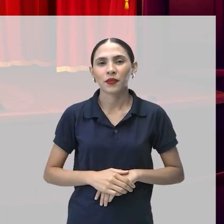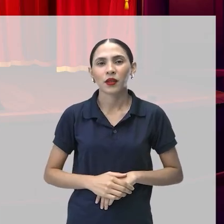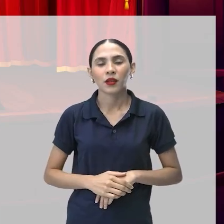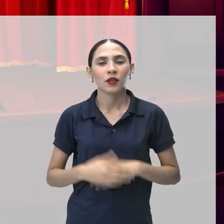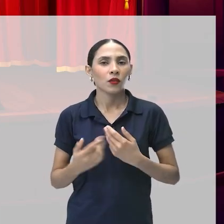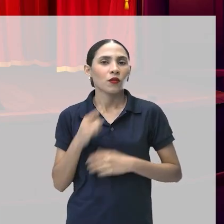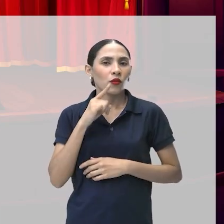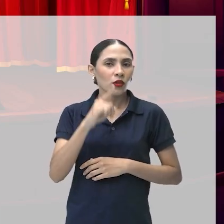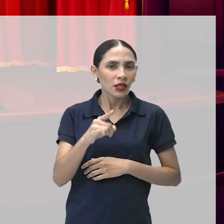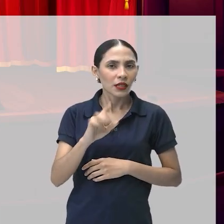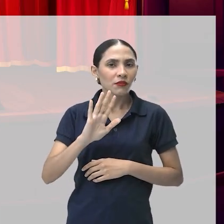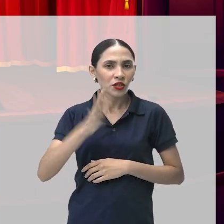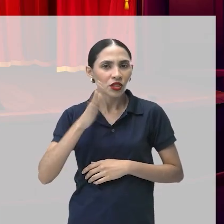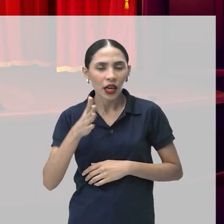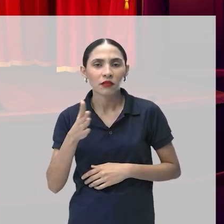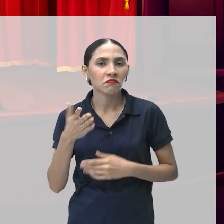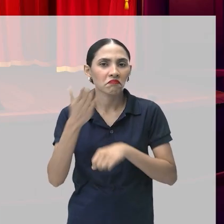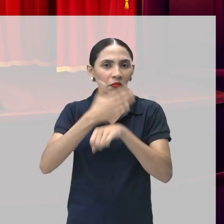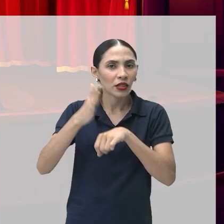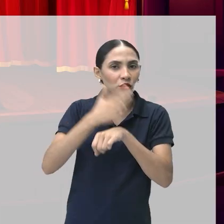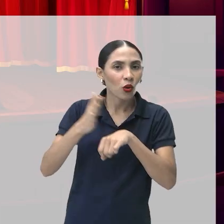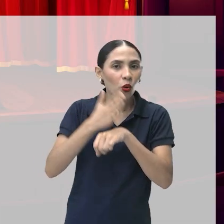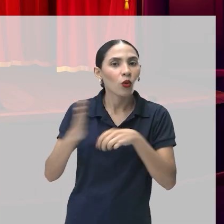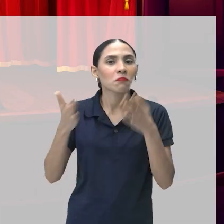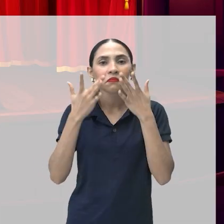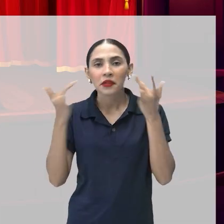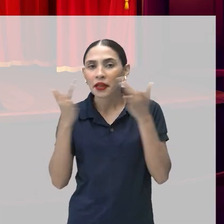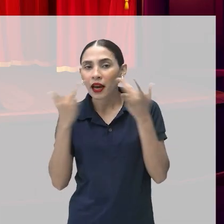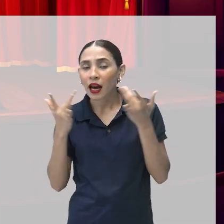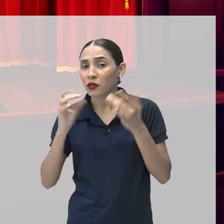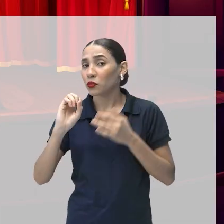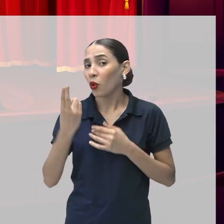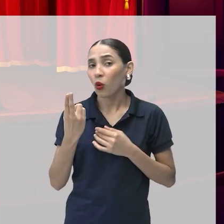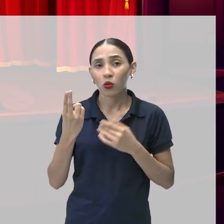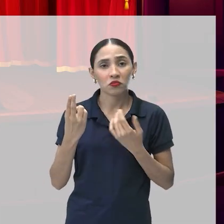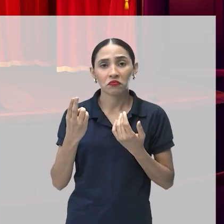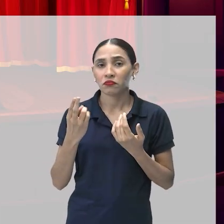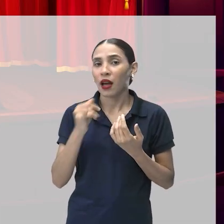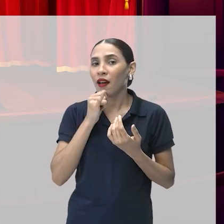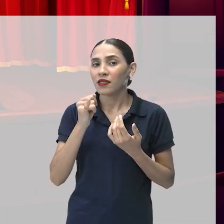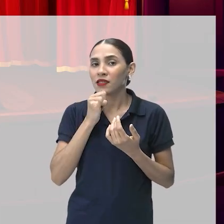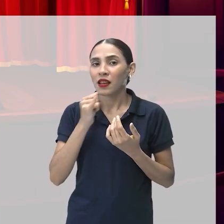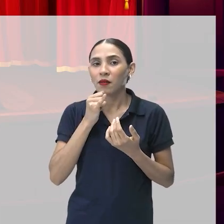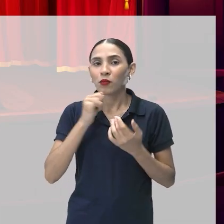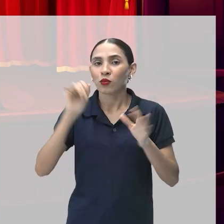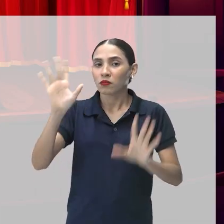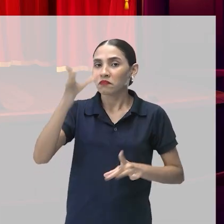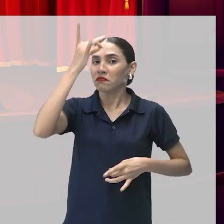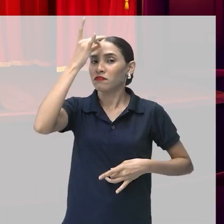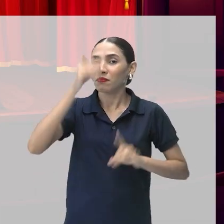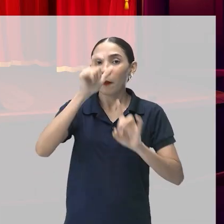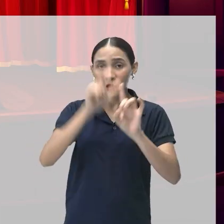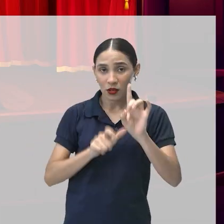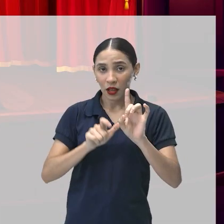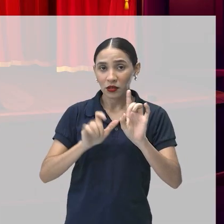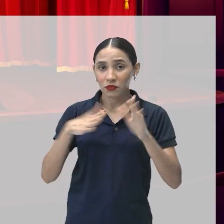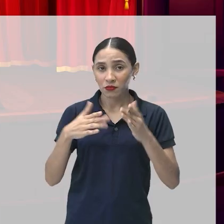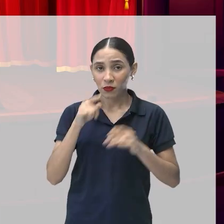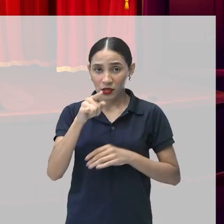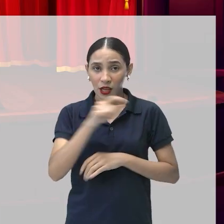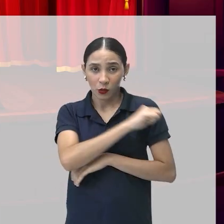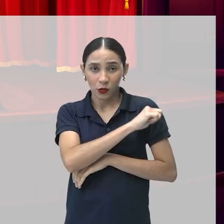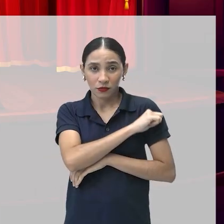alguém já encenou, já fez o teatro, já colocou algum personagem?